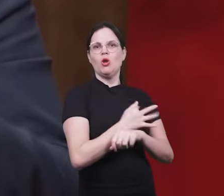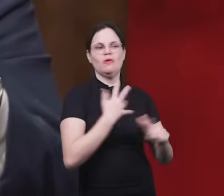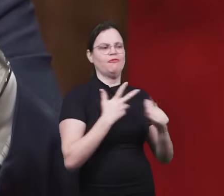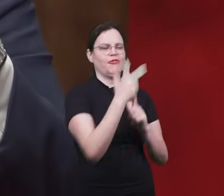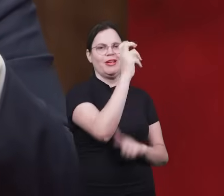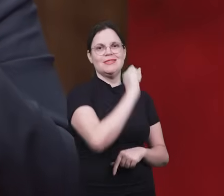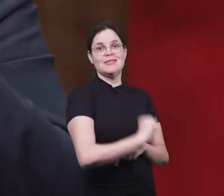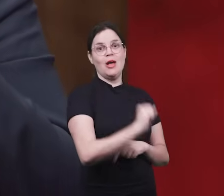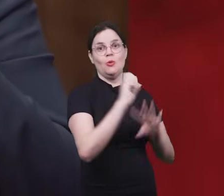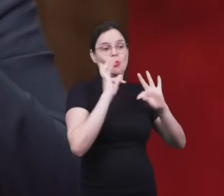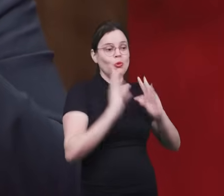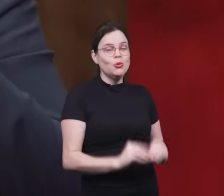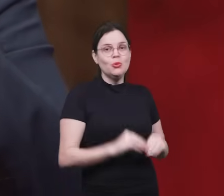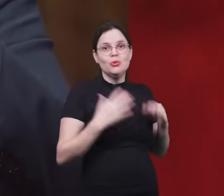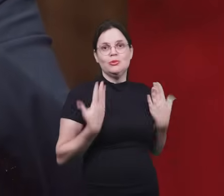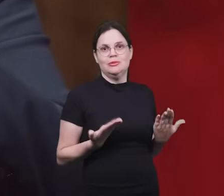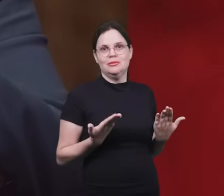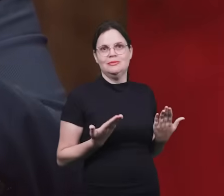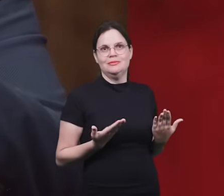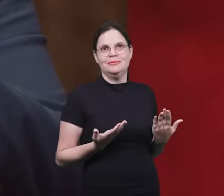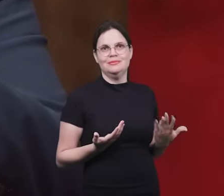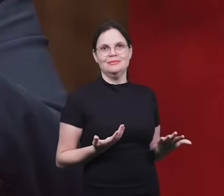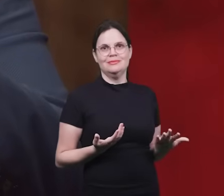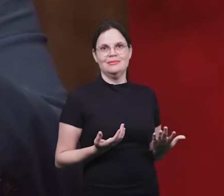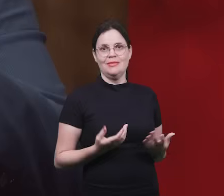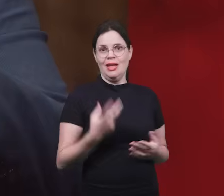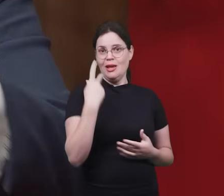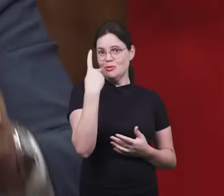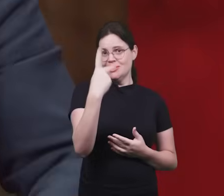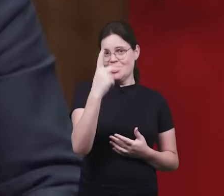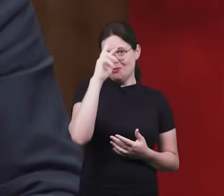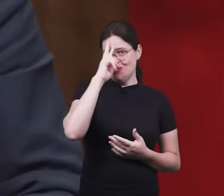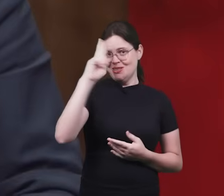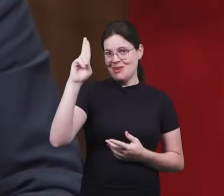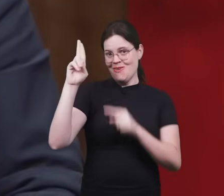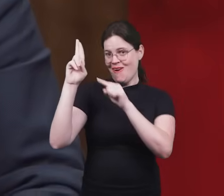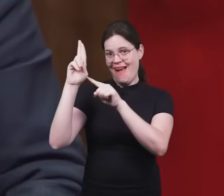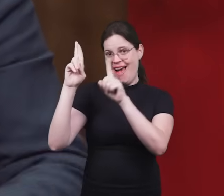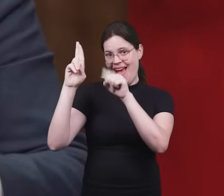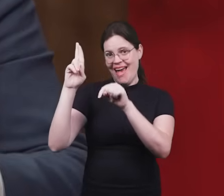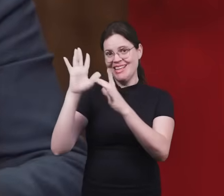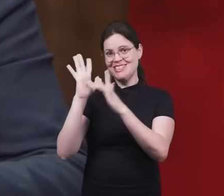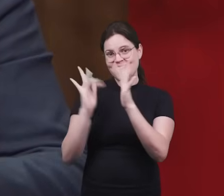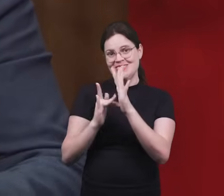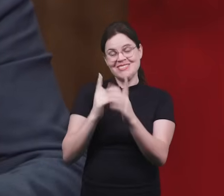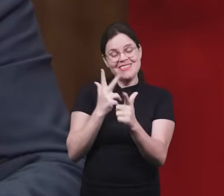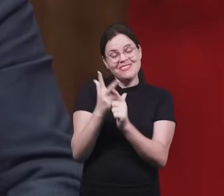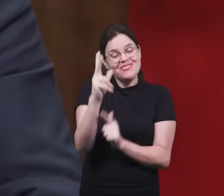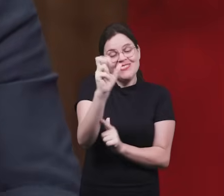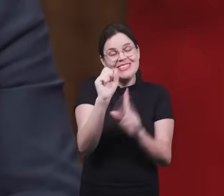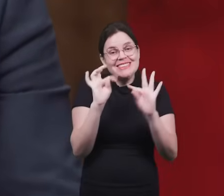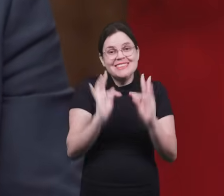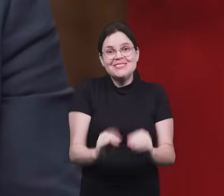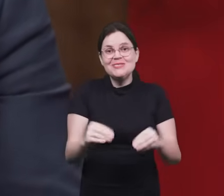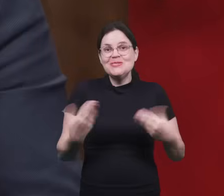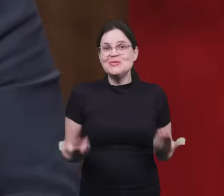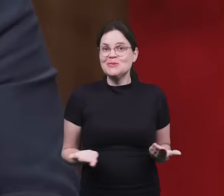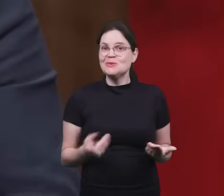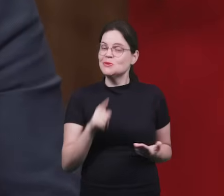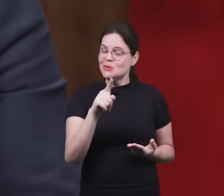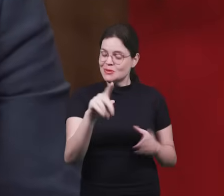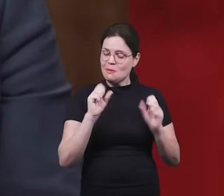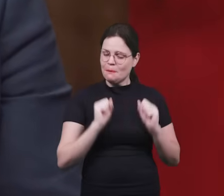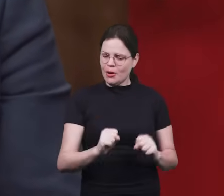seja, quando ele diz isso, olha, o seu Jesus é esse que venceu tudo. Glória a Deus. Então lute, batalhe, e aquilo que nós não